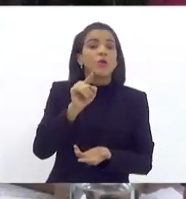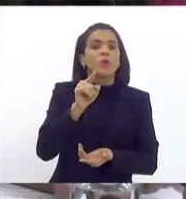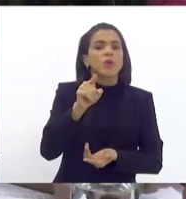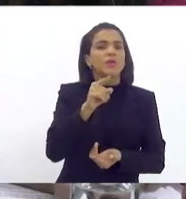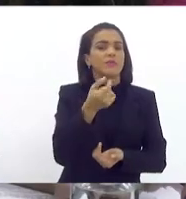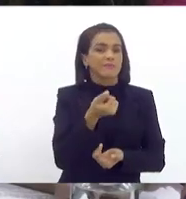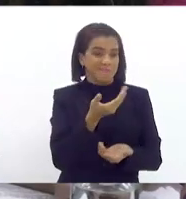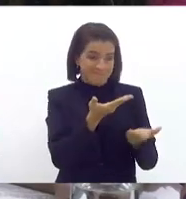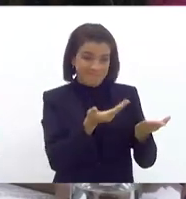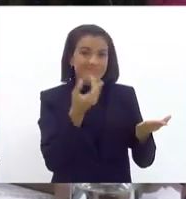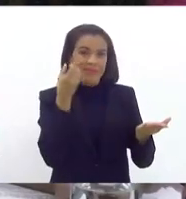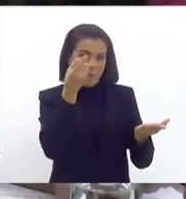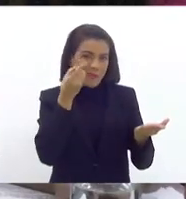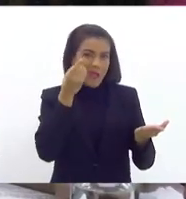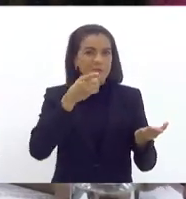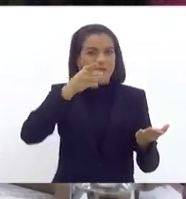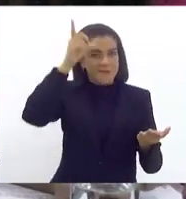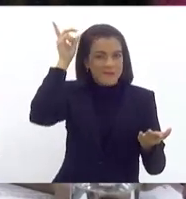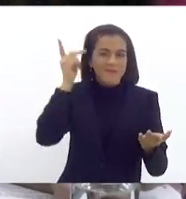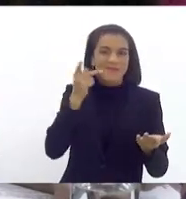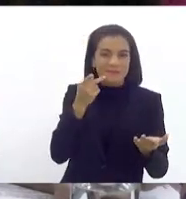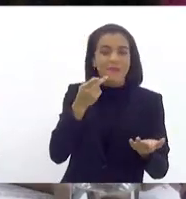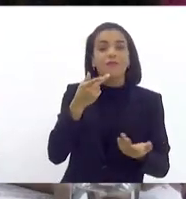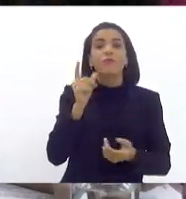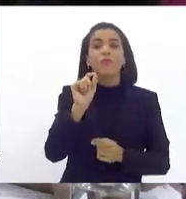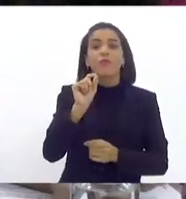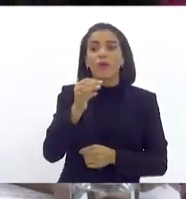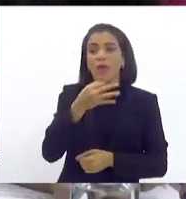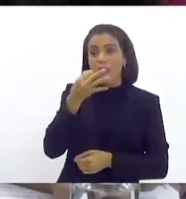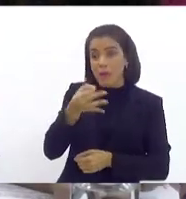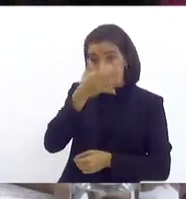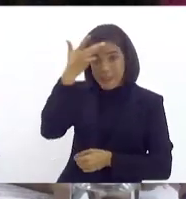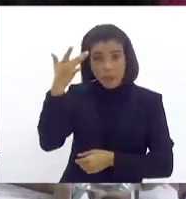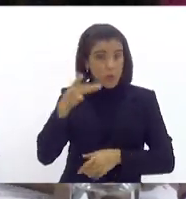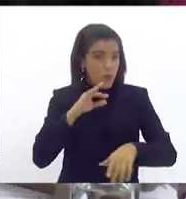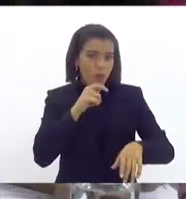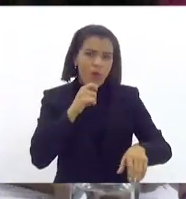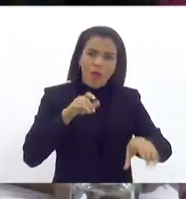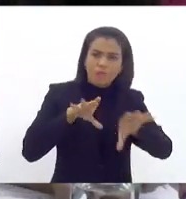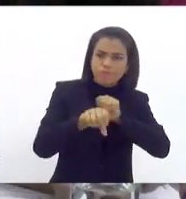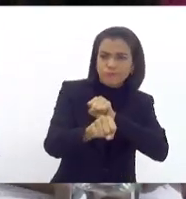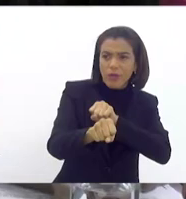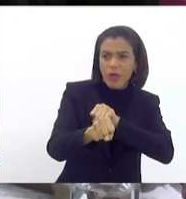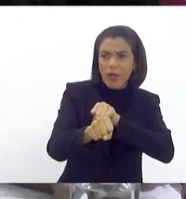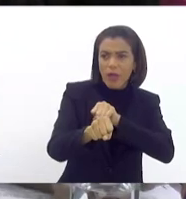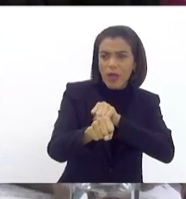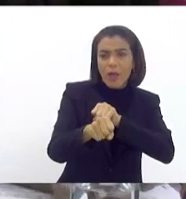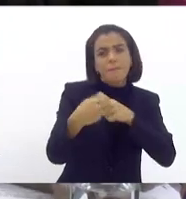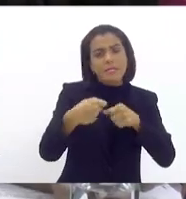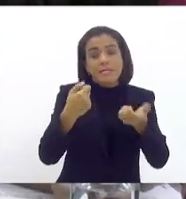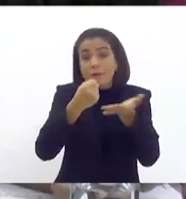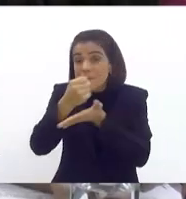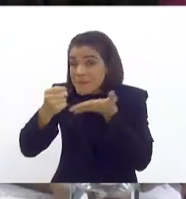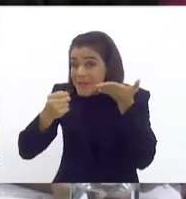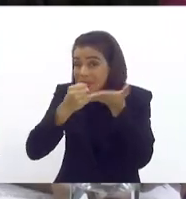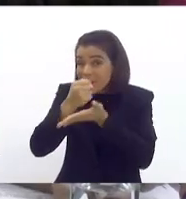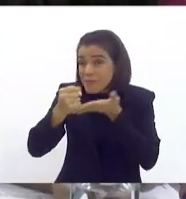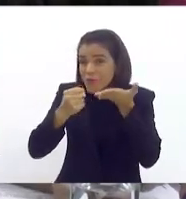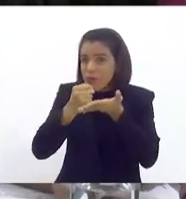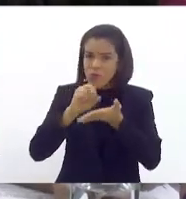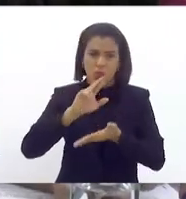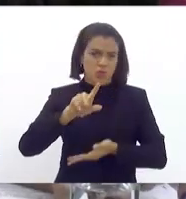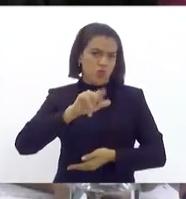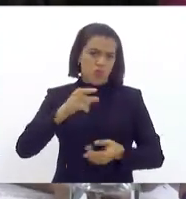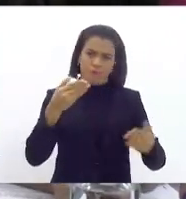está propondo, e que eu acho bom, é que o servidor que não é preparado tem um mínimo, isto. Mas não é isso